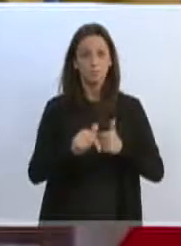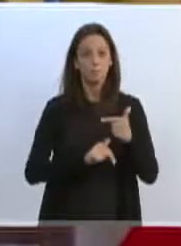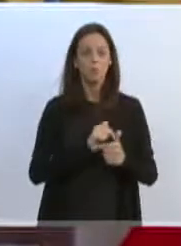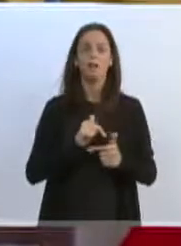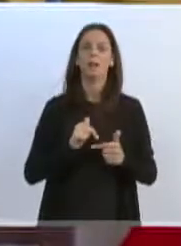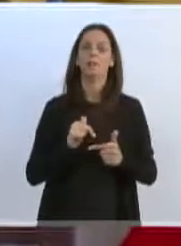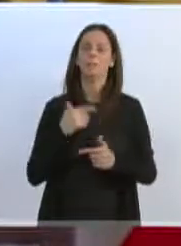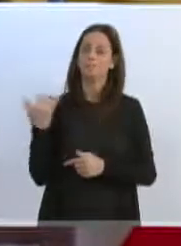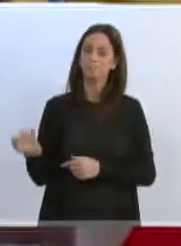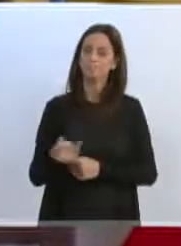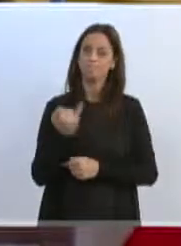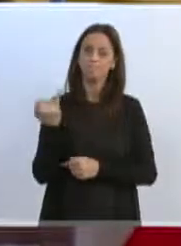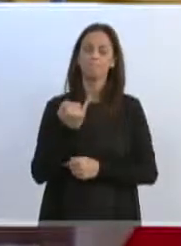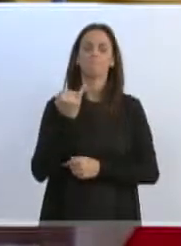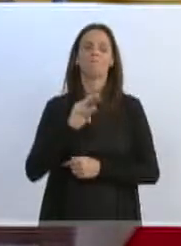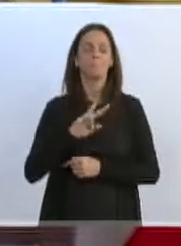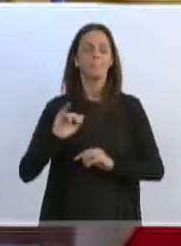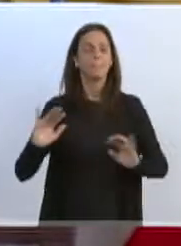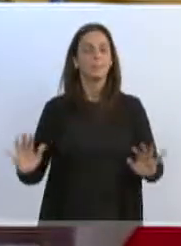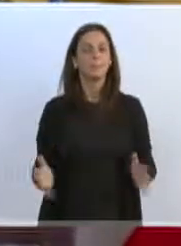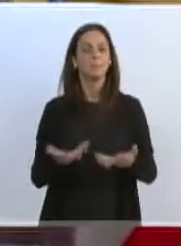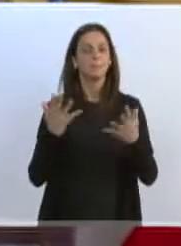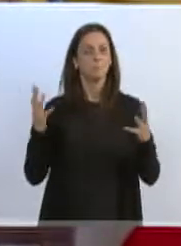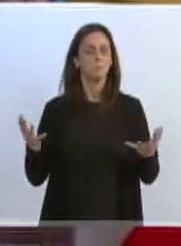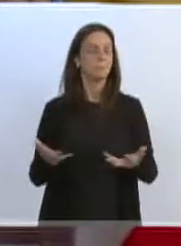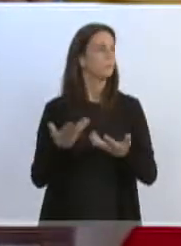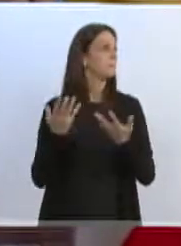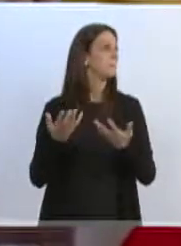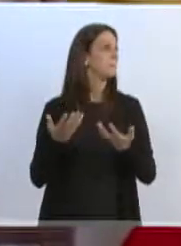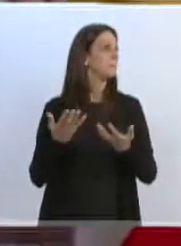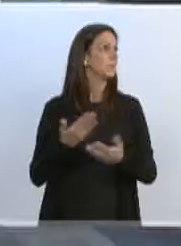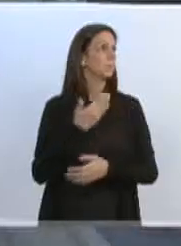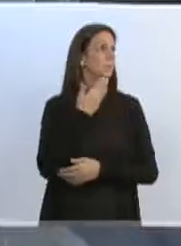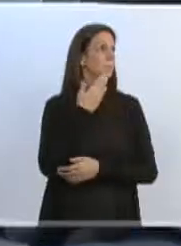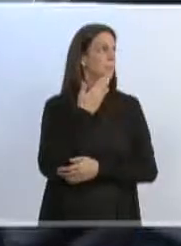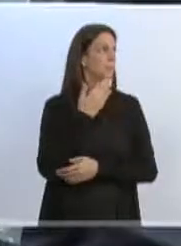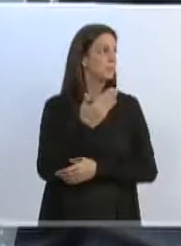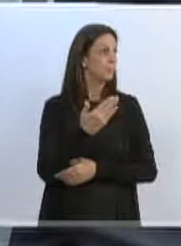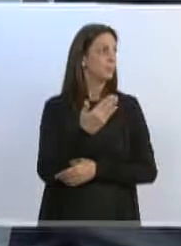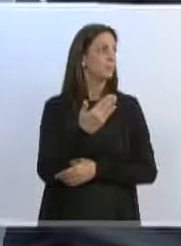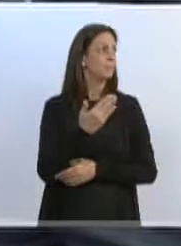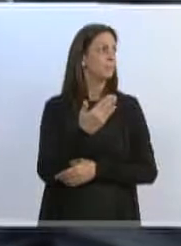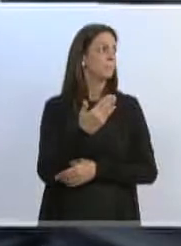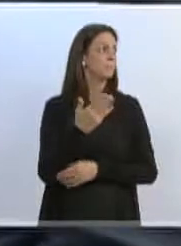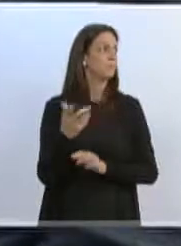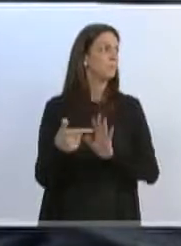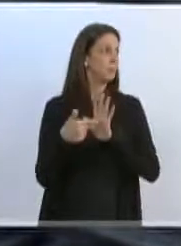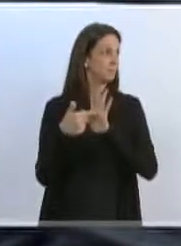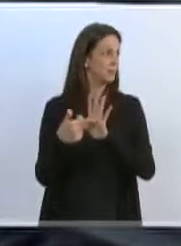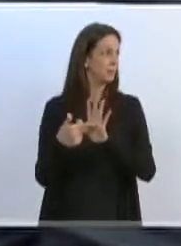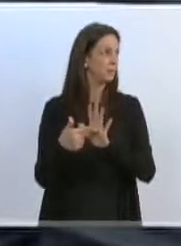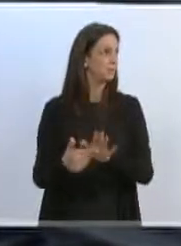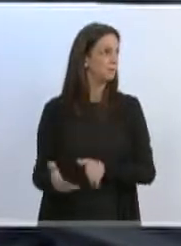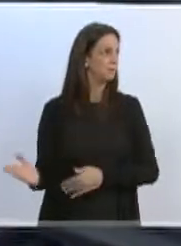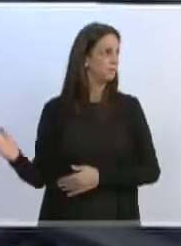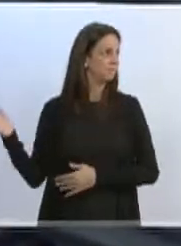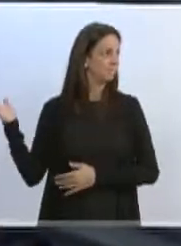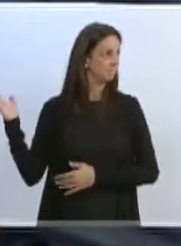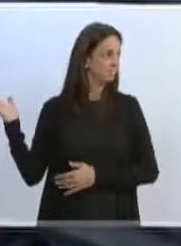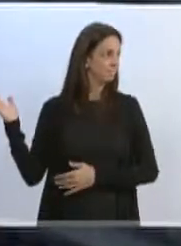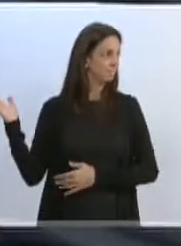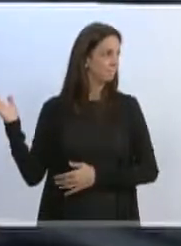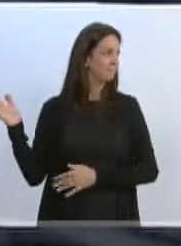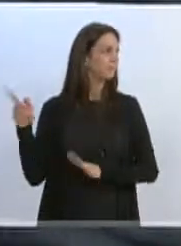e enriquecedor eu gostaria que o câmera me ajudassem por gentileza o projeto